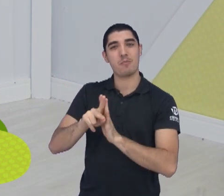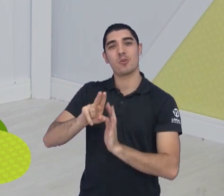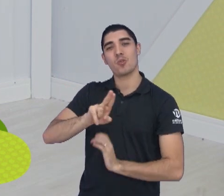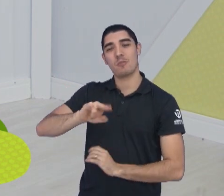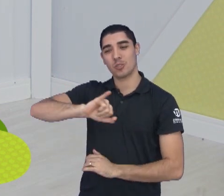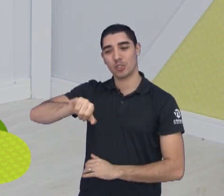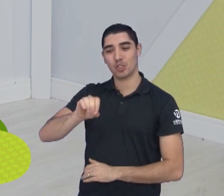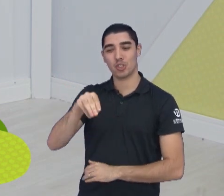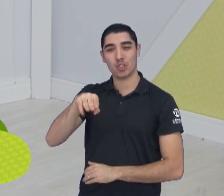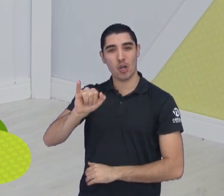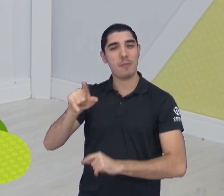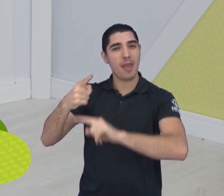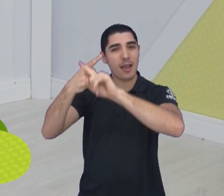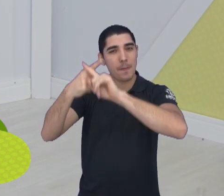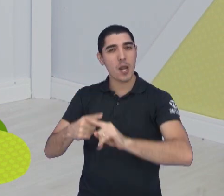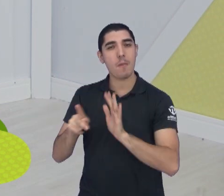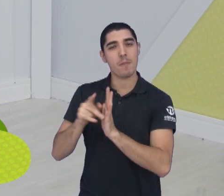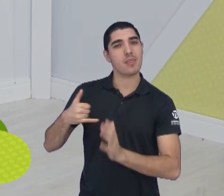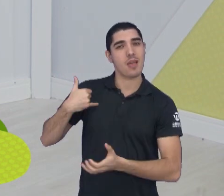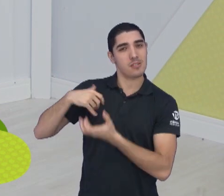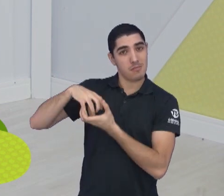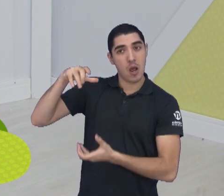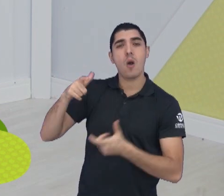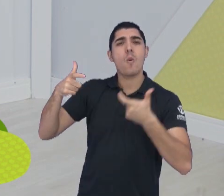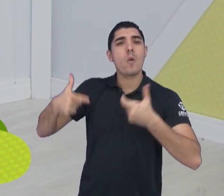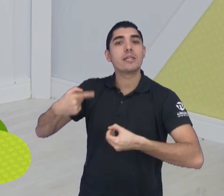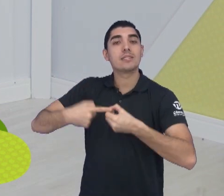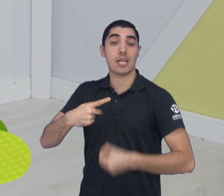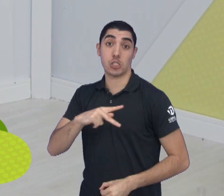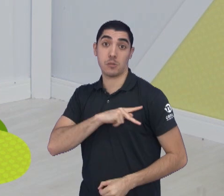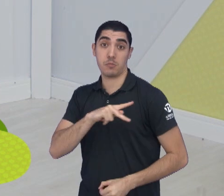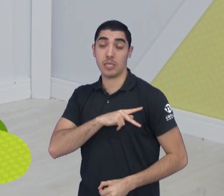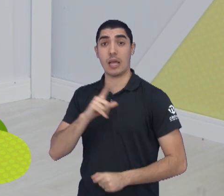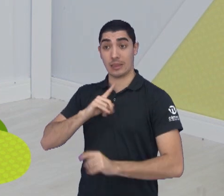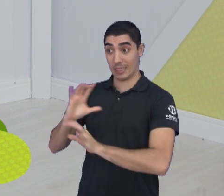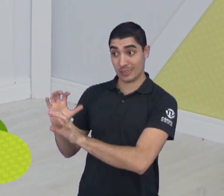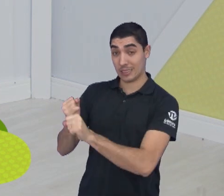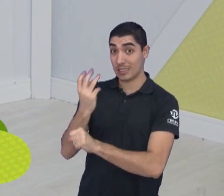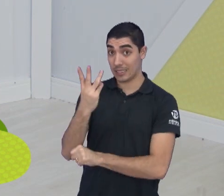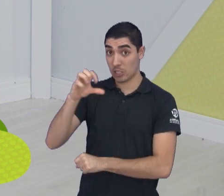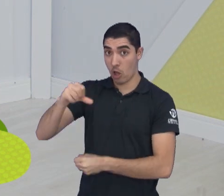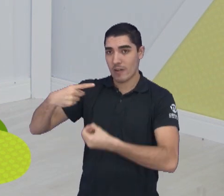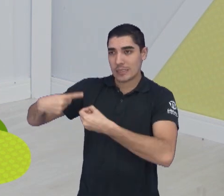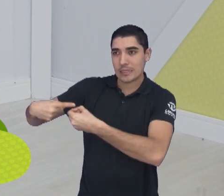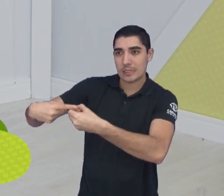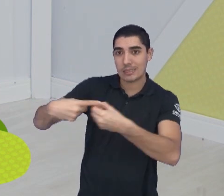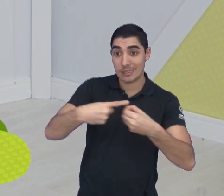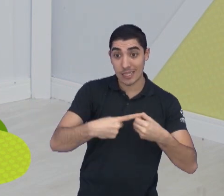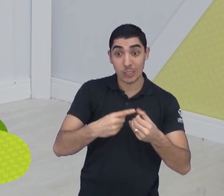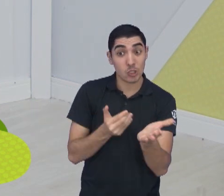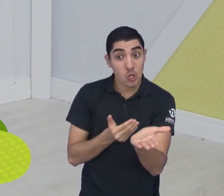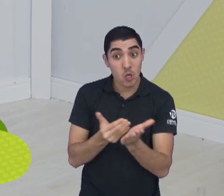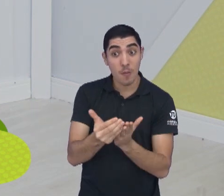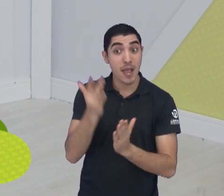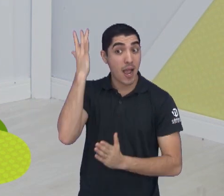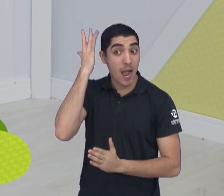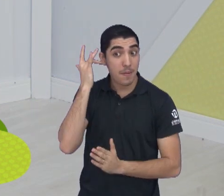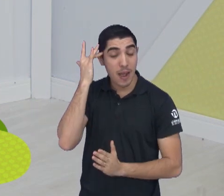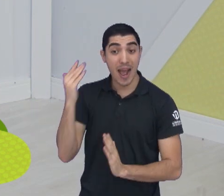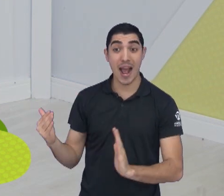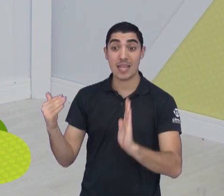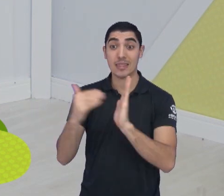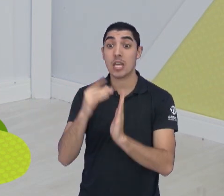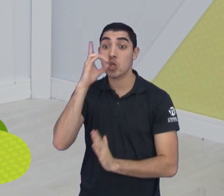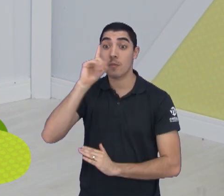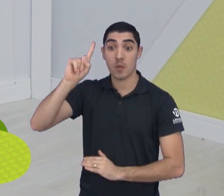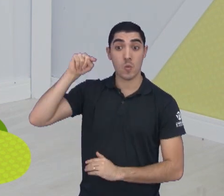será disputado em Pindamonhangaba. A competição reúne 39 municípios a partir de amanhã até o próximo domingo, dia